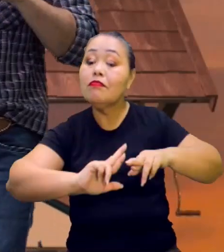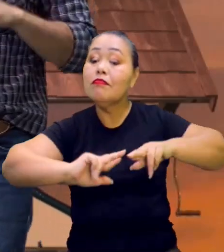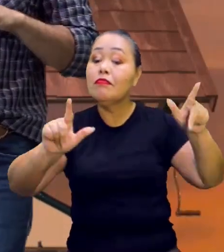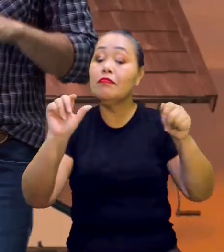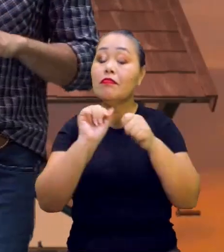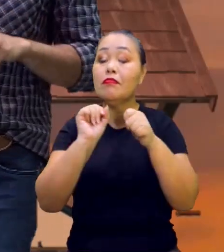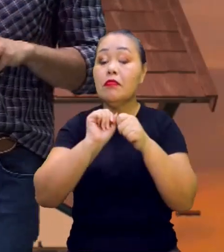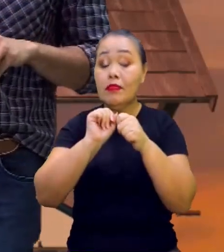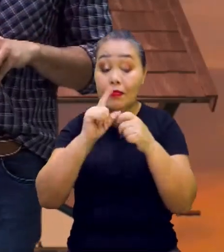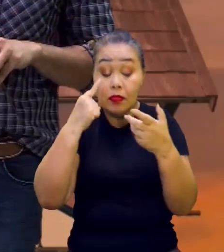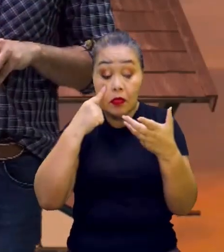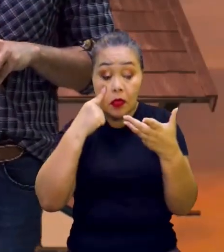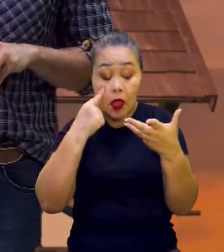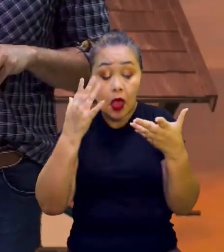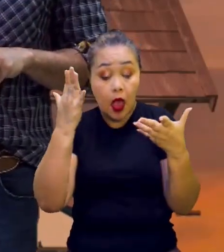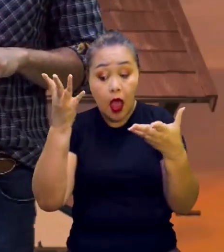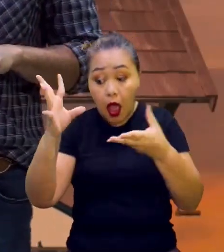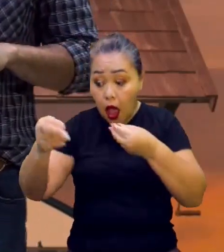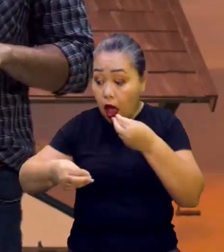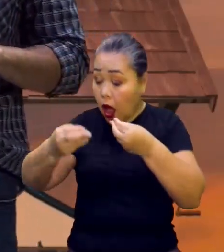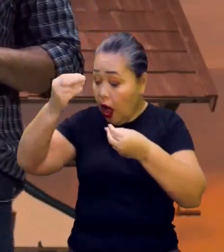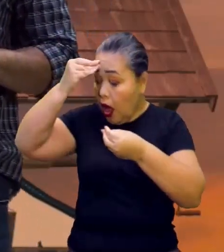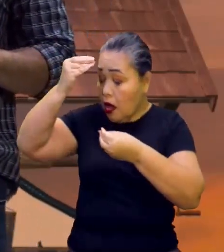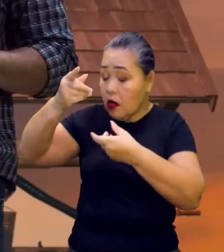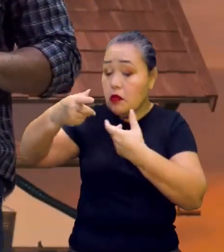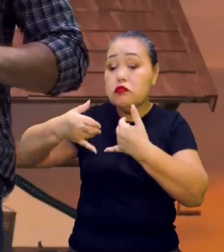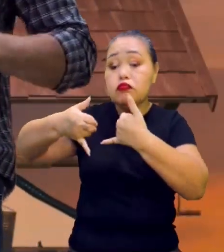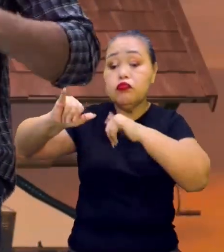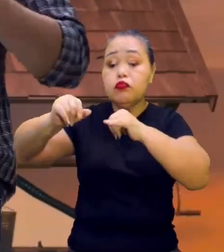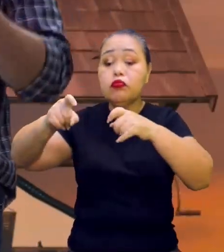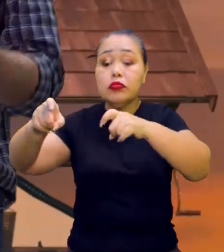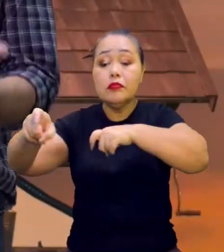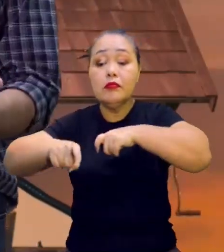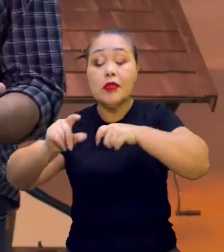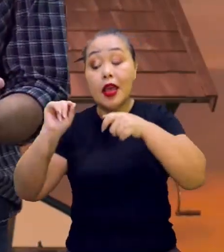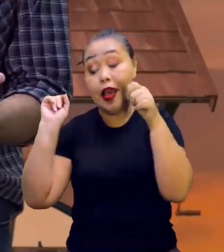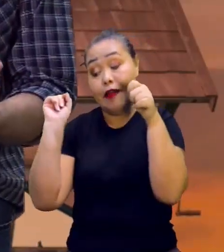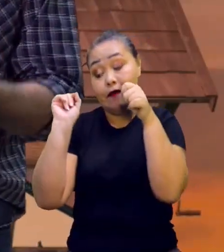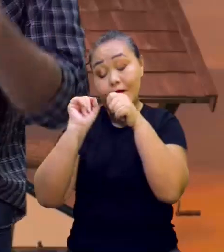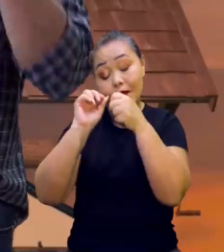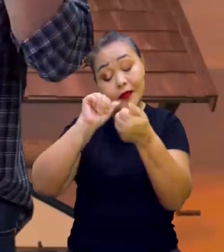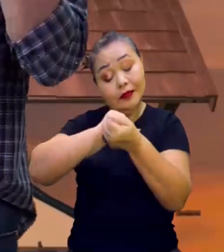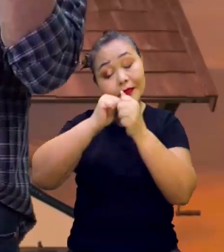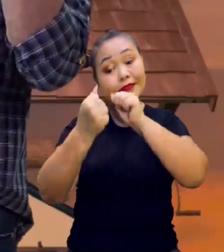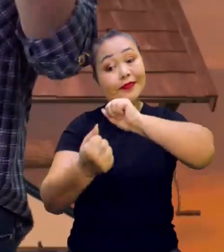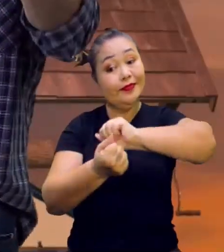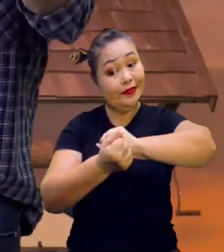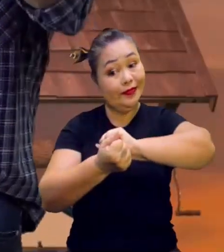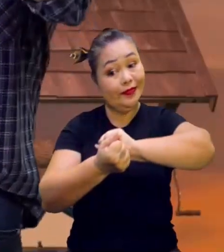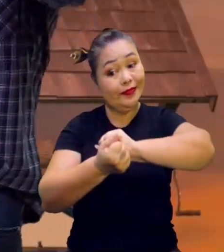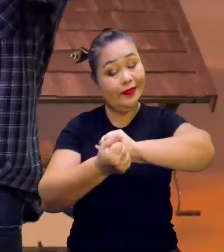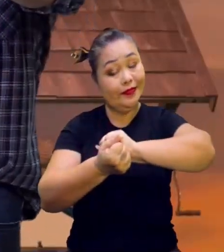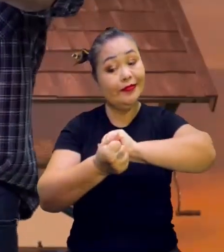toda aquela carga de conhecimento da atividade agropecuária, fizeram adaptações.